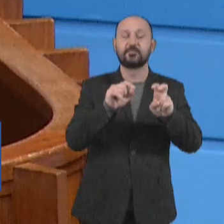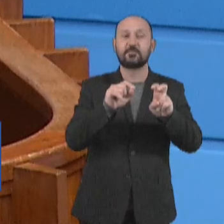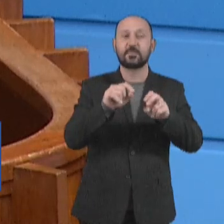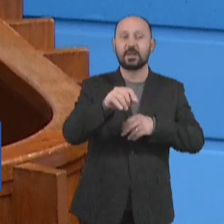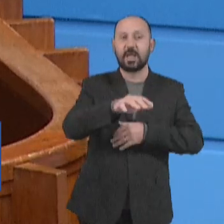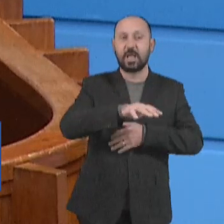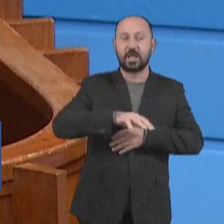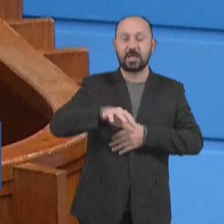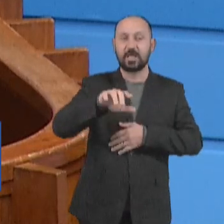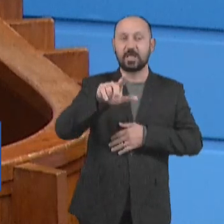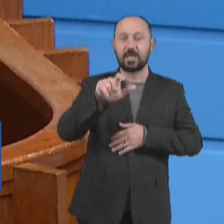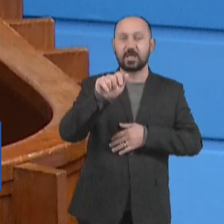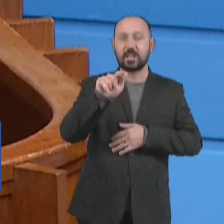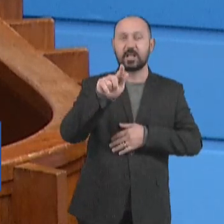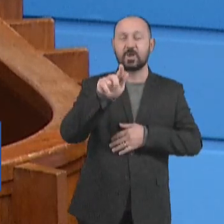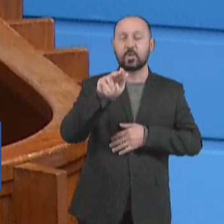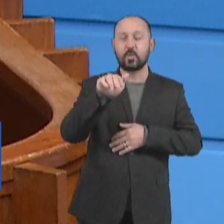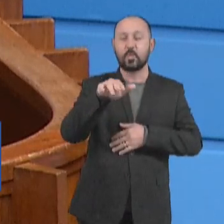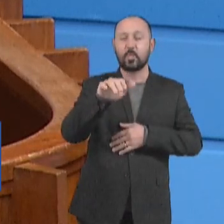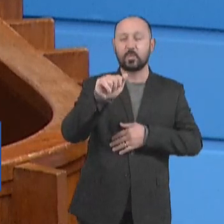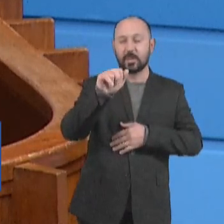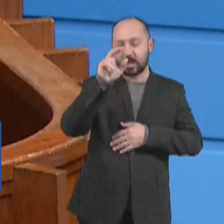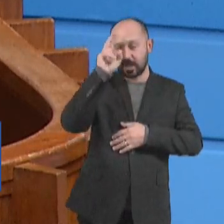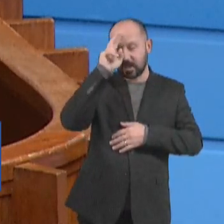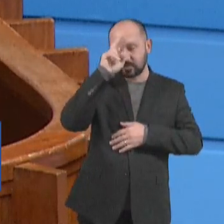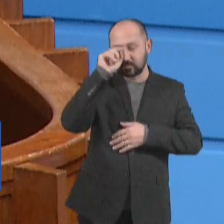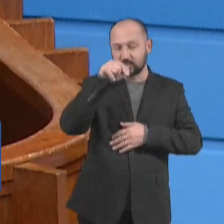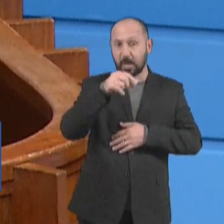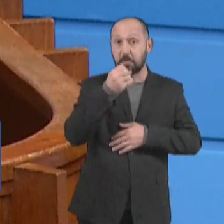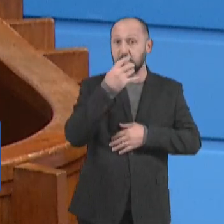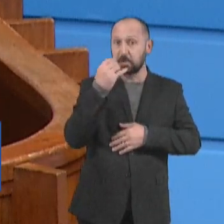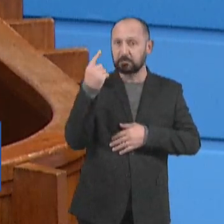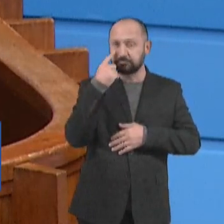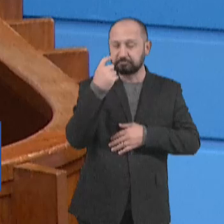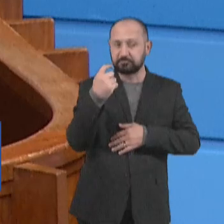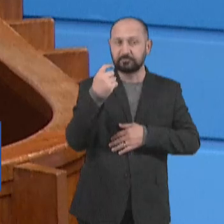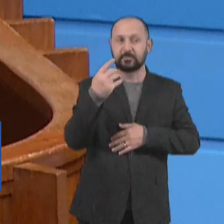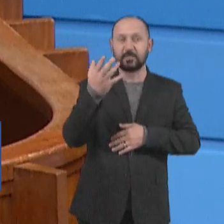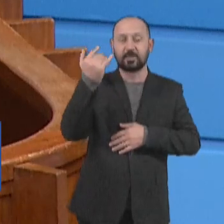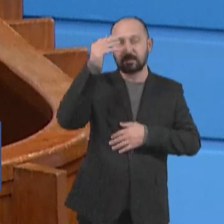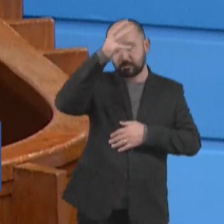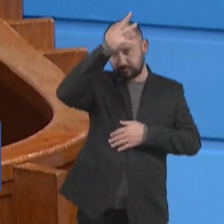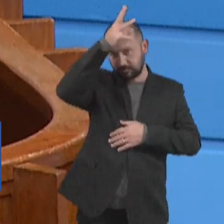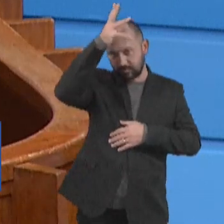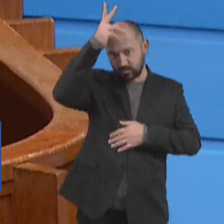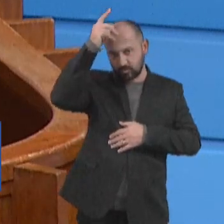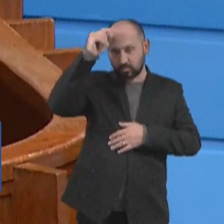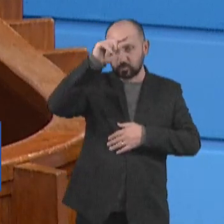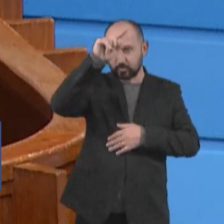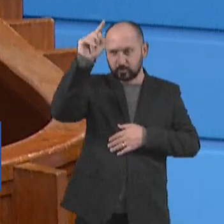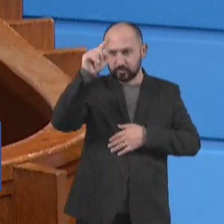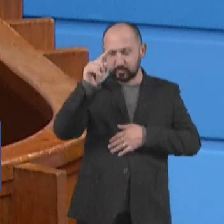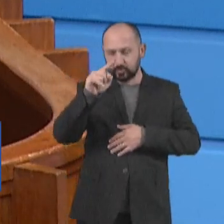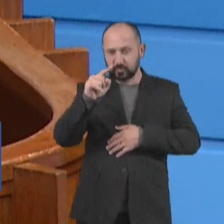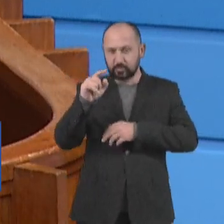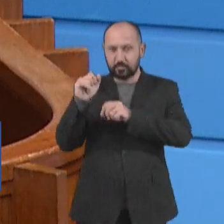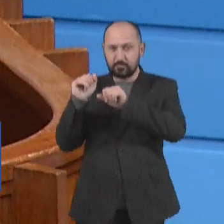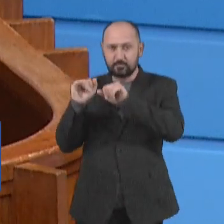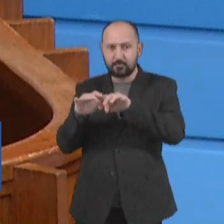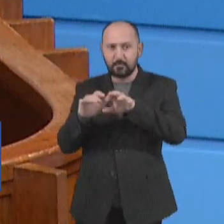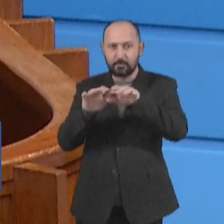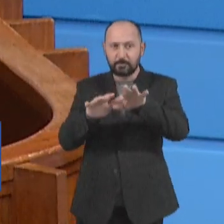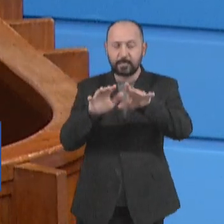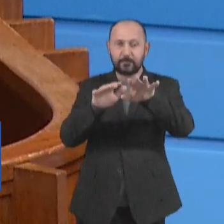retirada da Laguna. Esse é um episódio interessante. Mato Grosso é invadido, né? As tropas